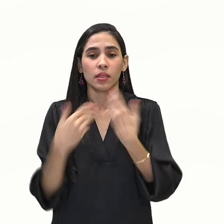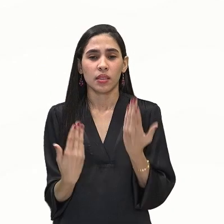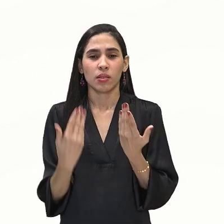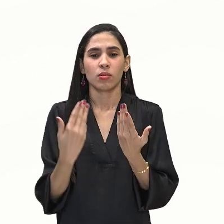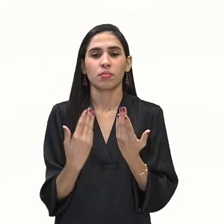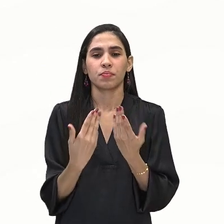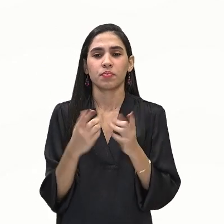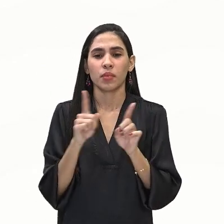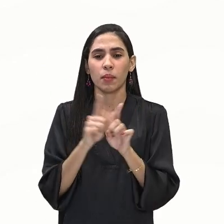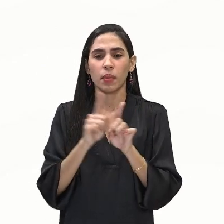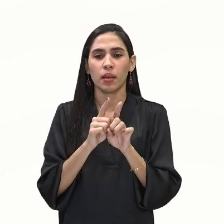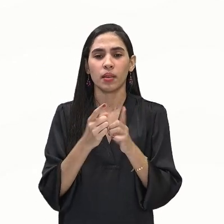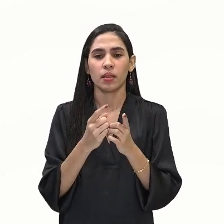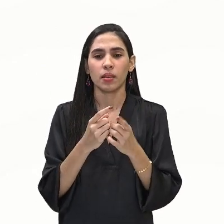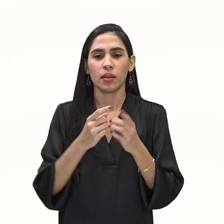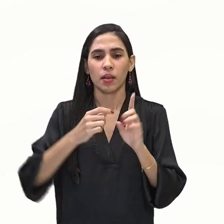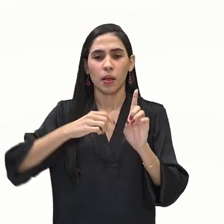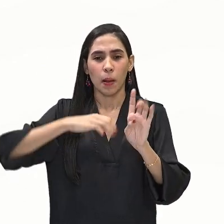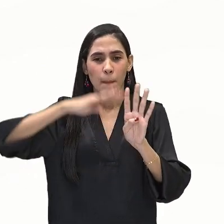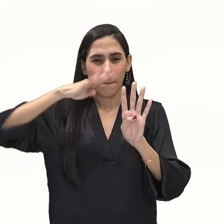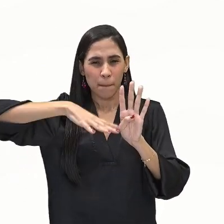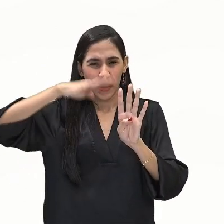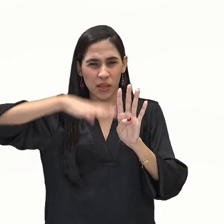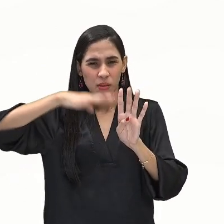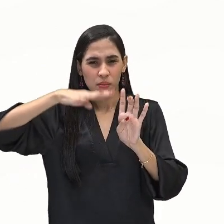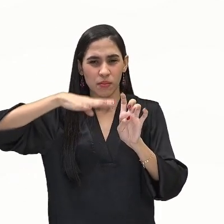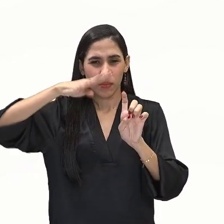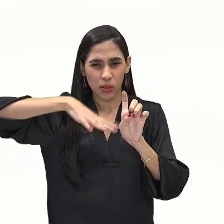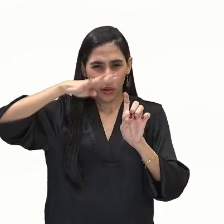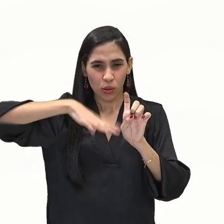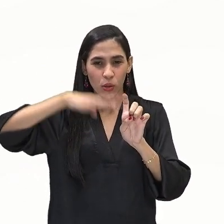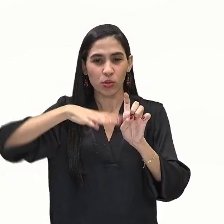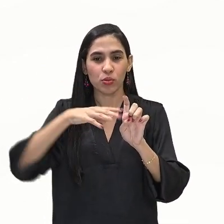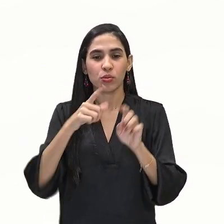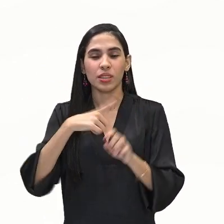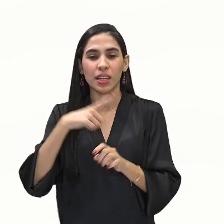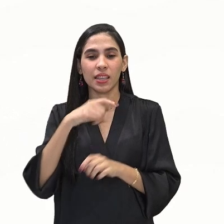vamos poder citar Iracema, não é? A Virgem dos Lábios de